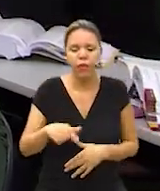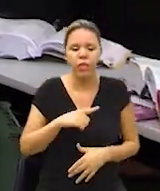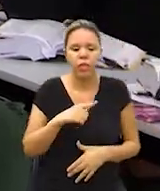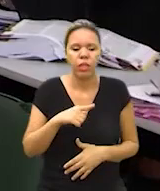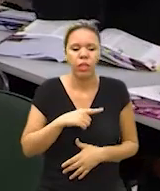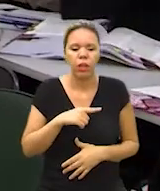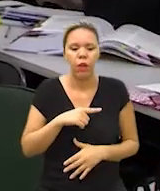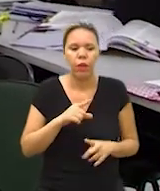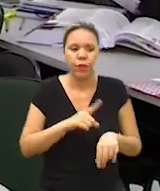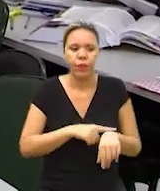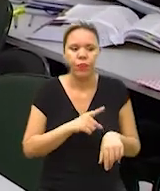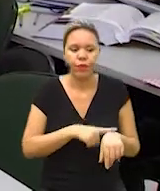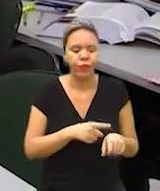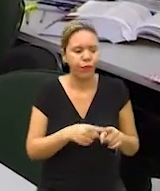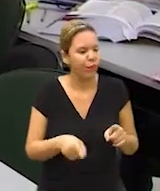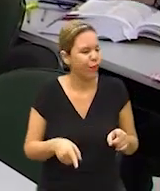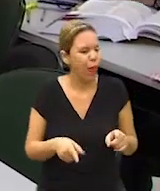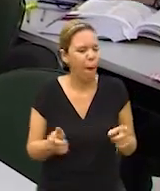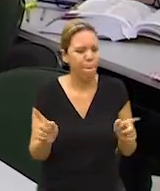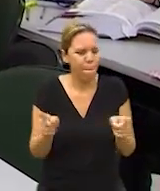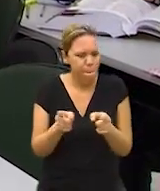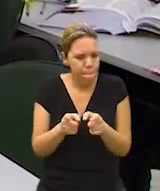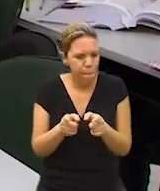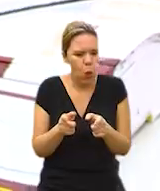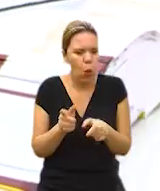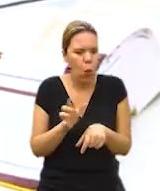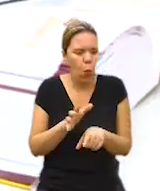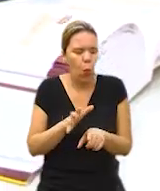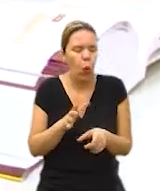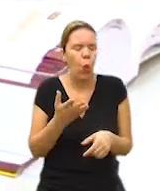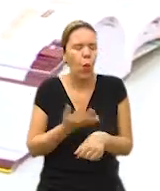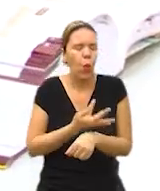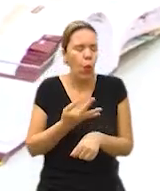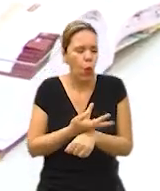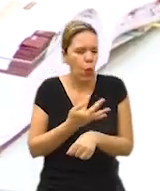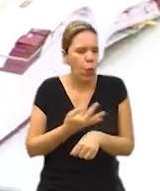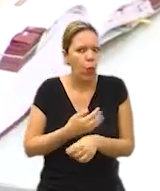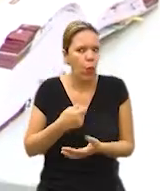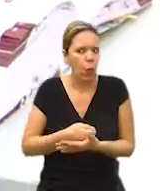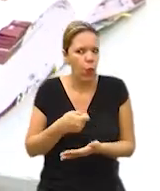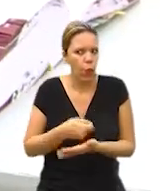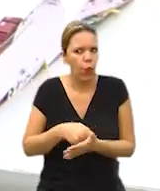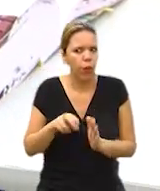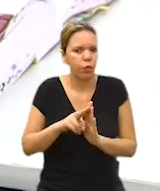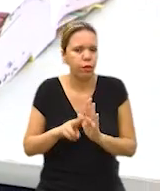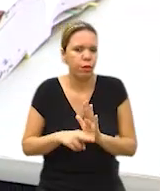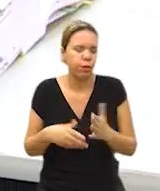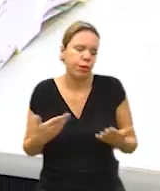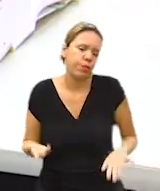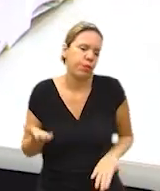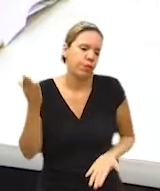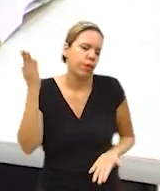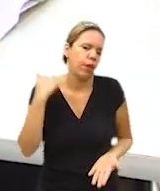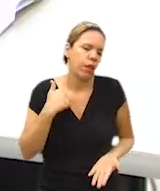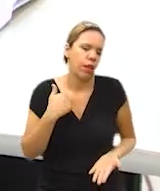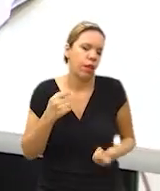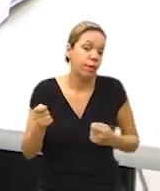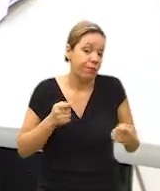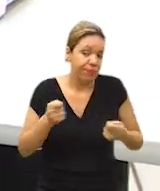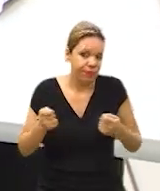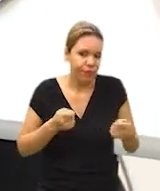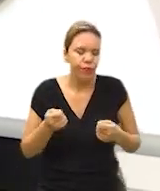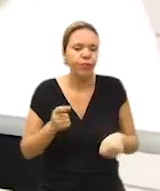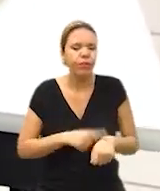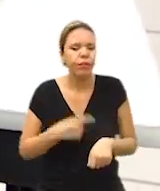ali um tempo que não é grande perto da exigência, e saber dosar esse